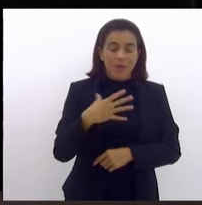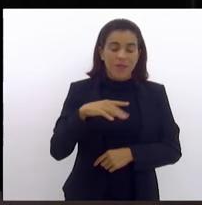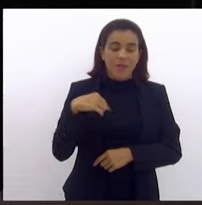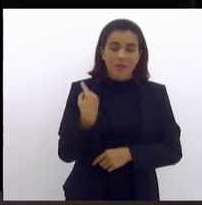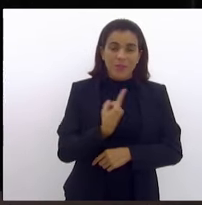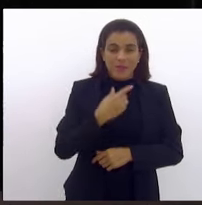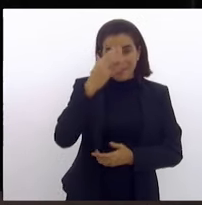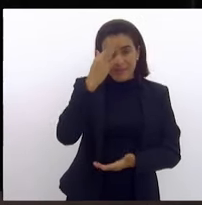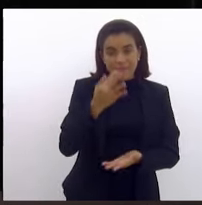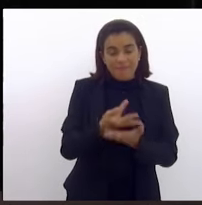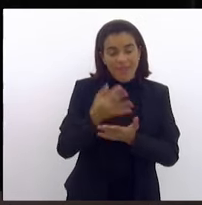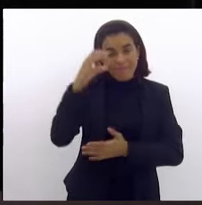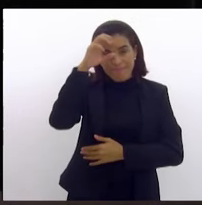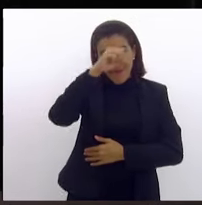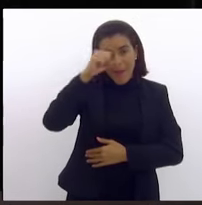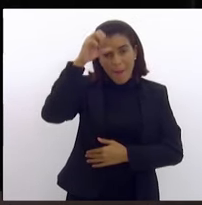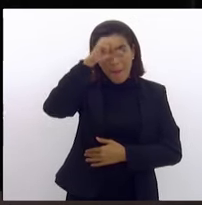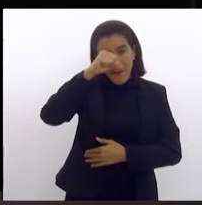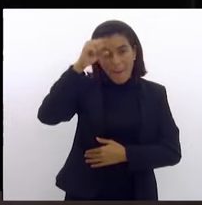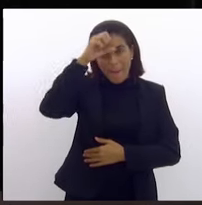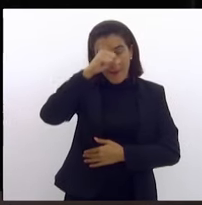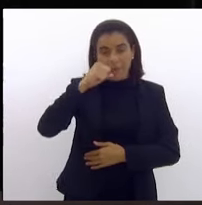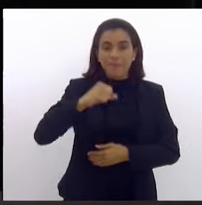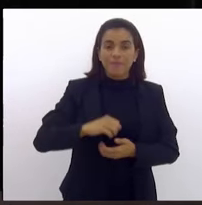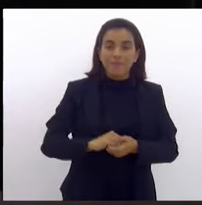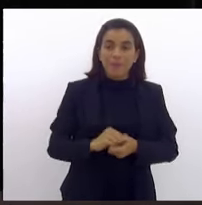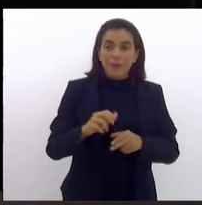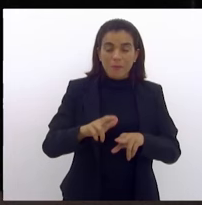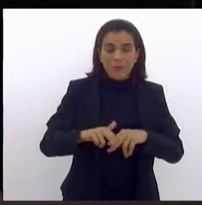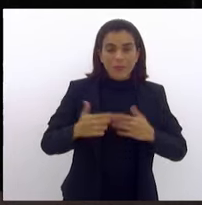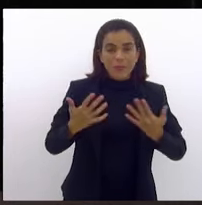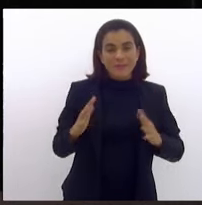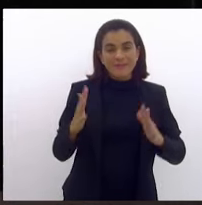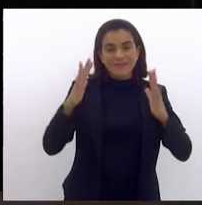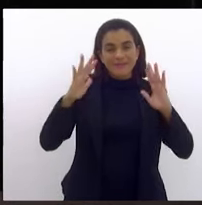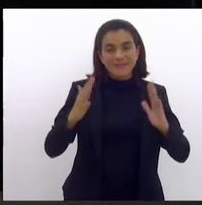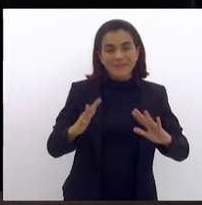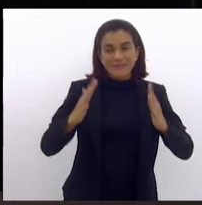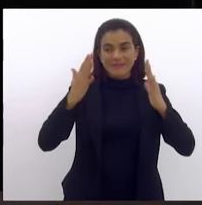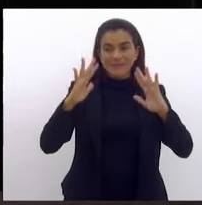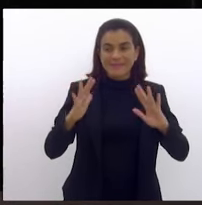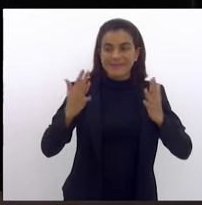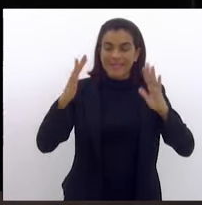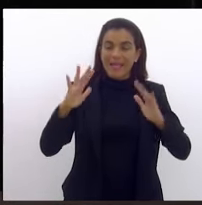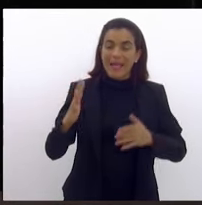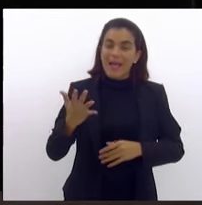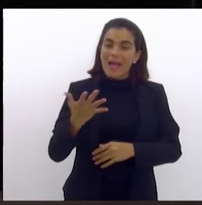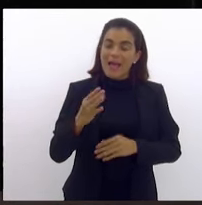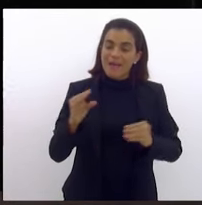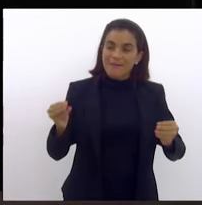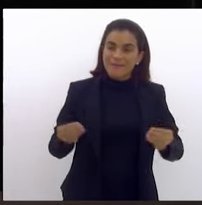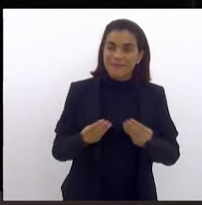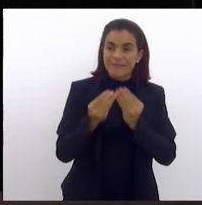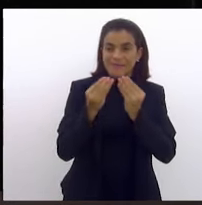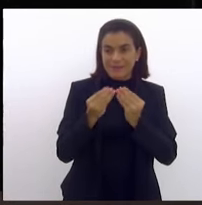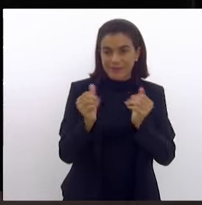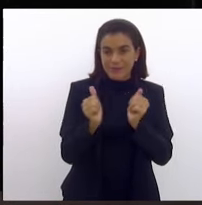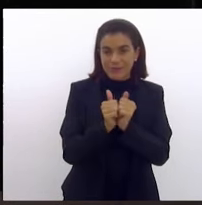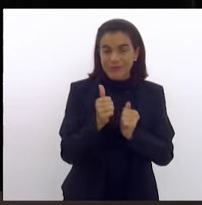nesse espírito do aprendizado, né? Por isso, celebrar, fazer a missa, estar com os irmãos e as irmãs